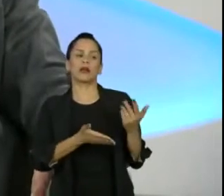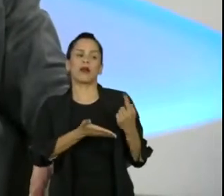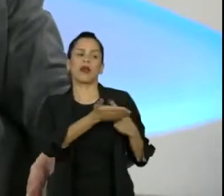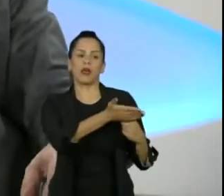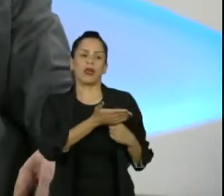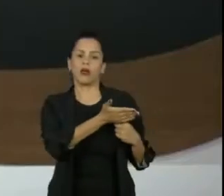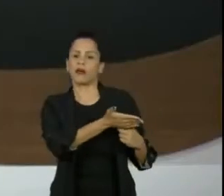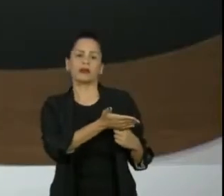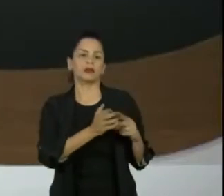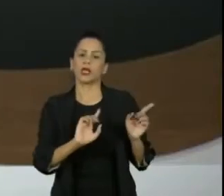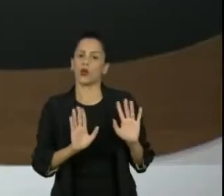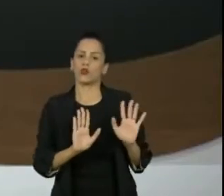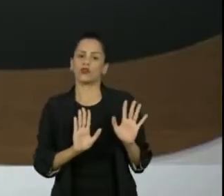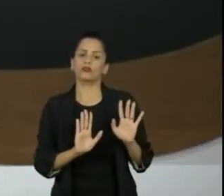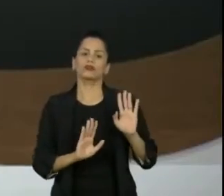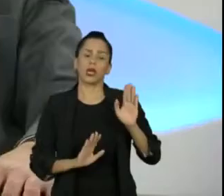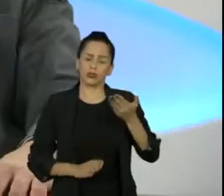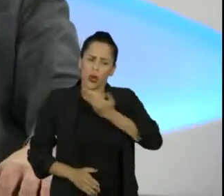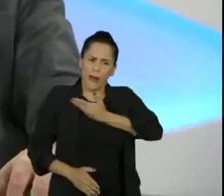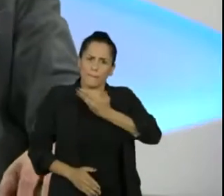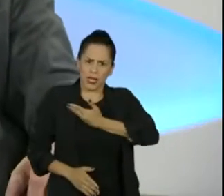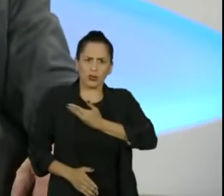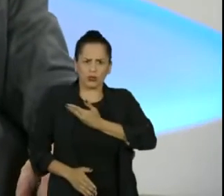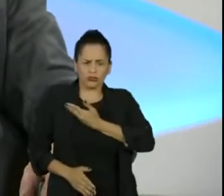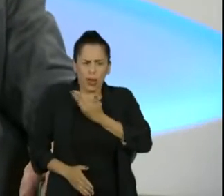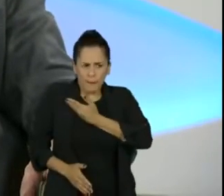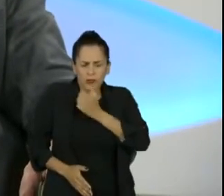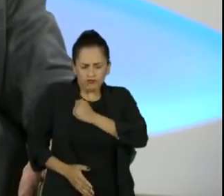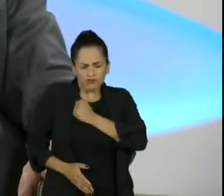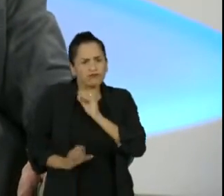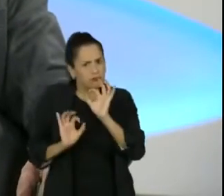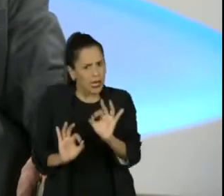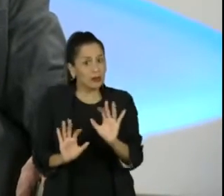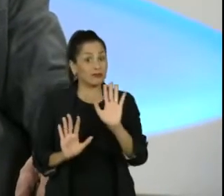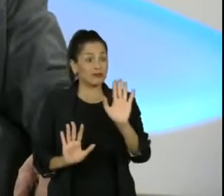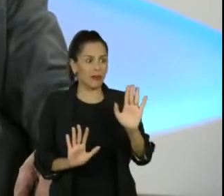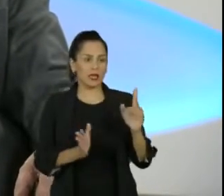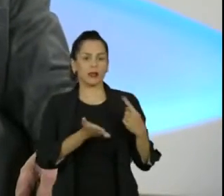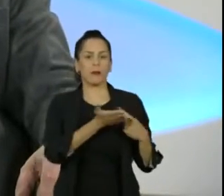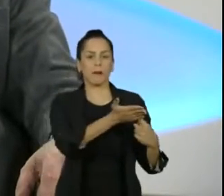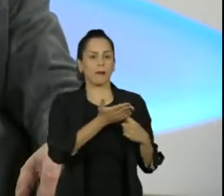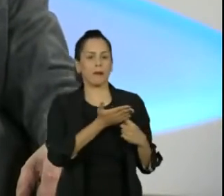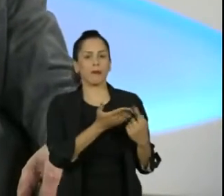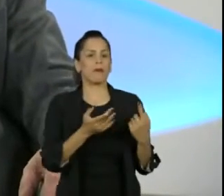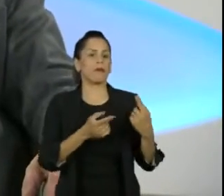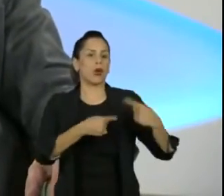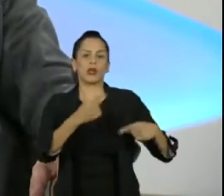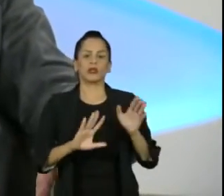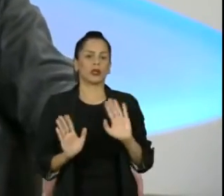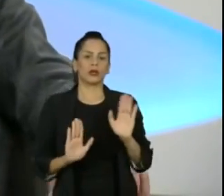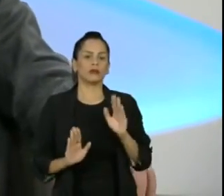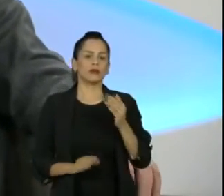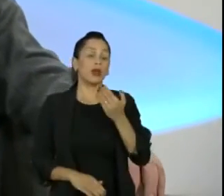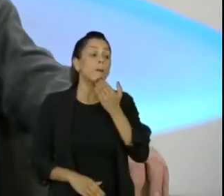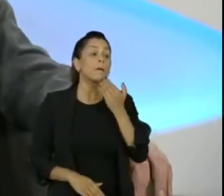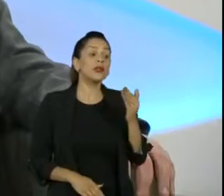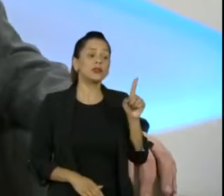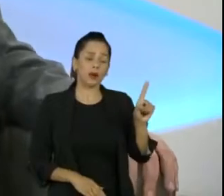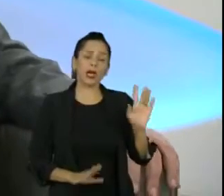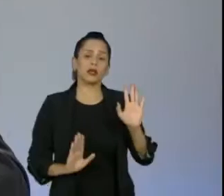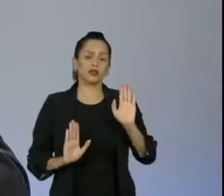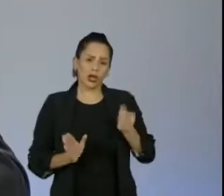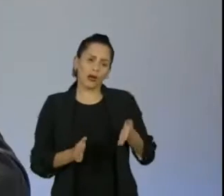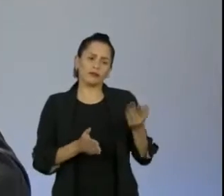por sinal. Que é do seu partido hoje. Eu que pedi para que ele viesse. Prefeito,